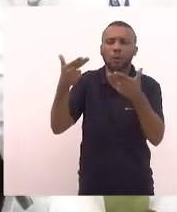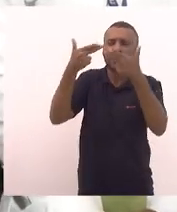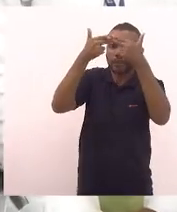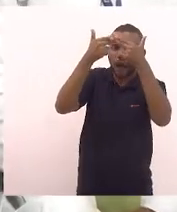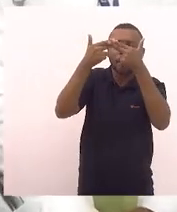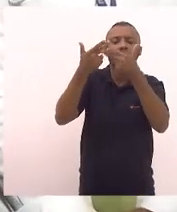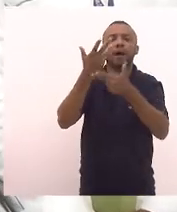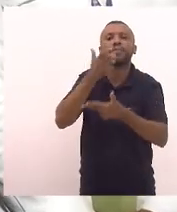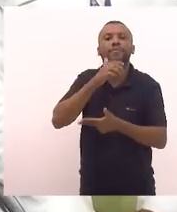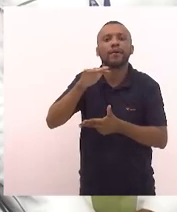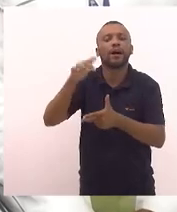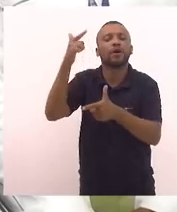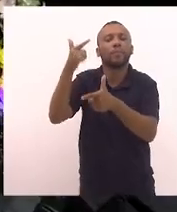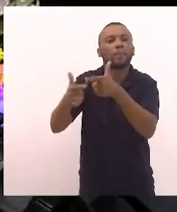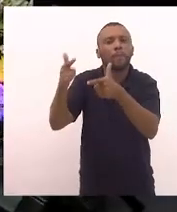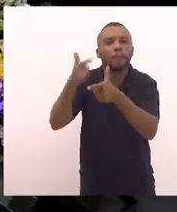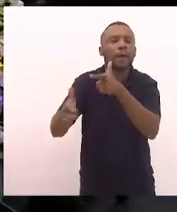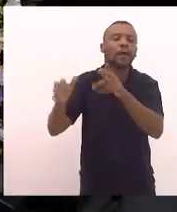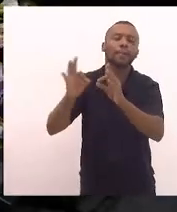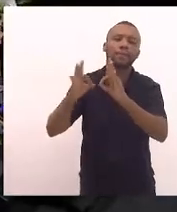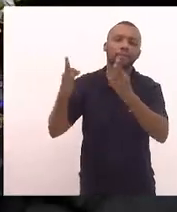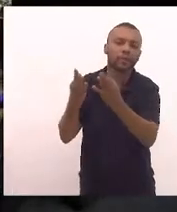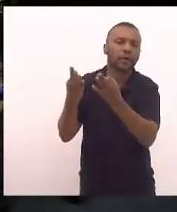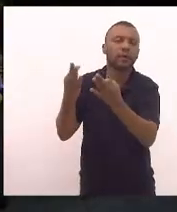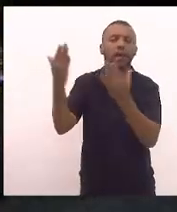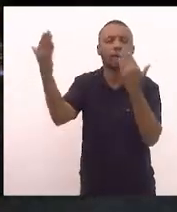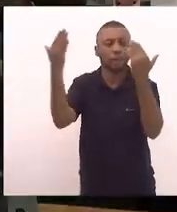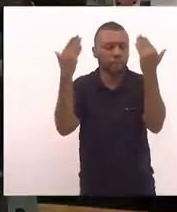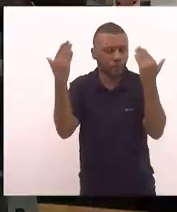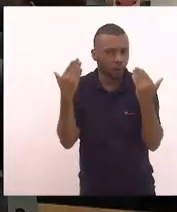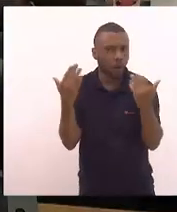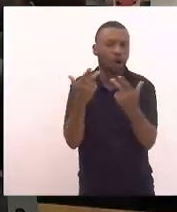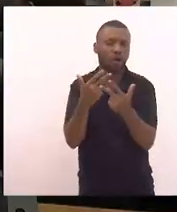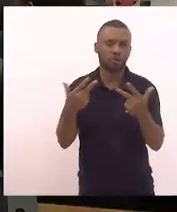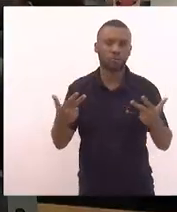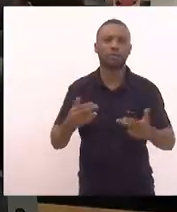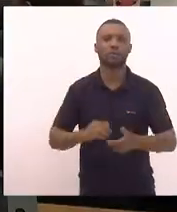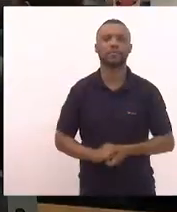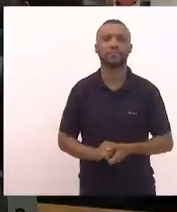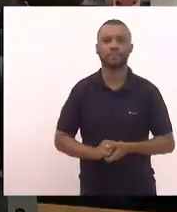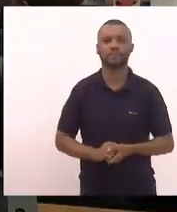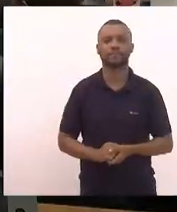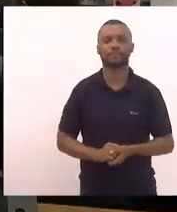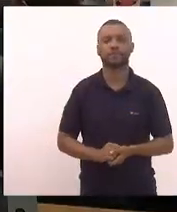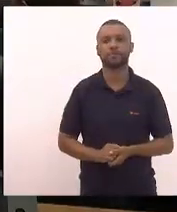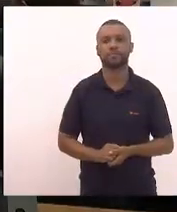infância, problemas conjugais e psicológicos.